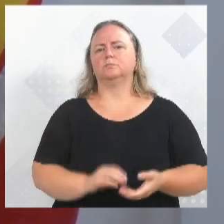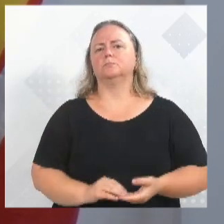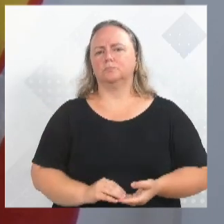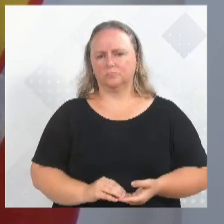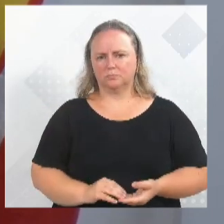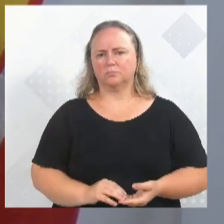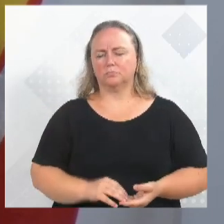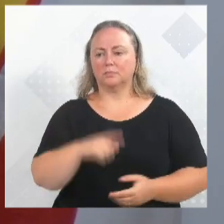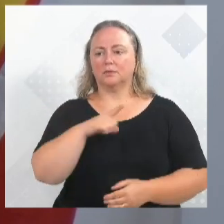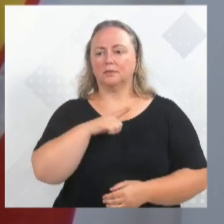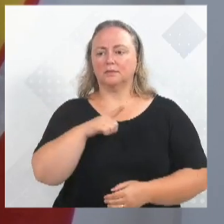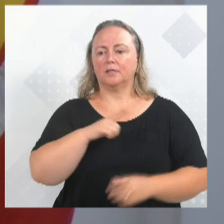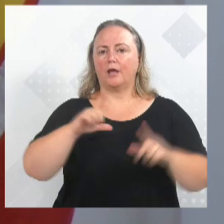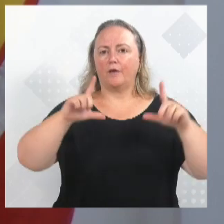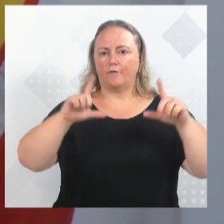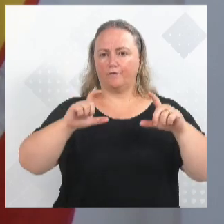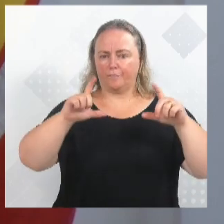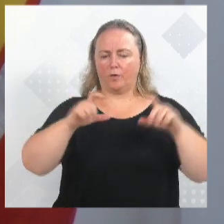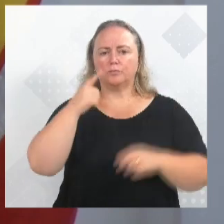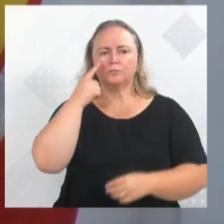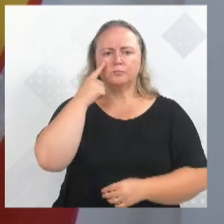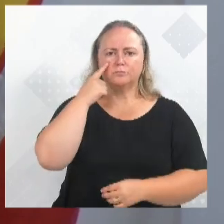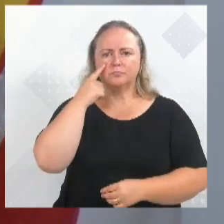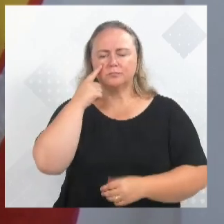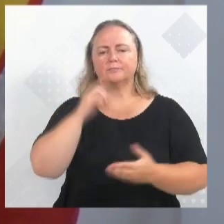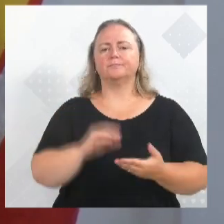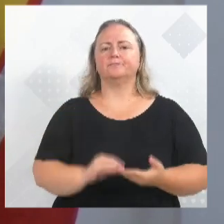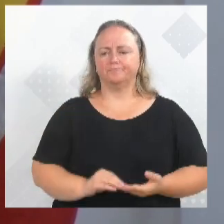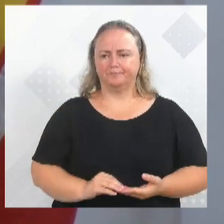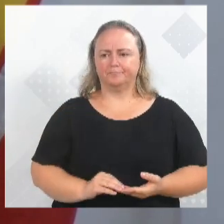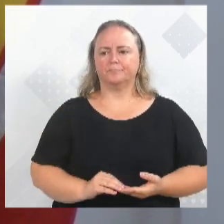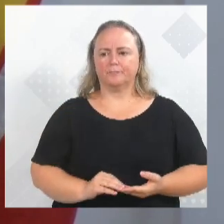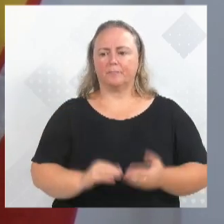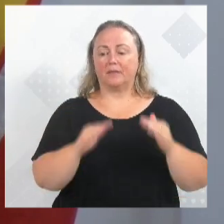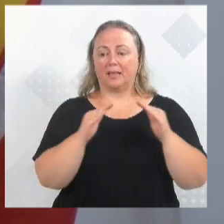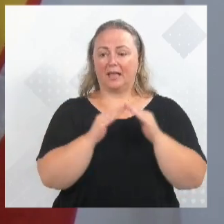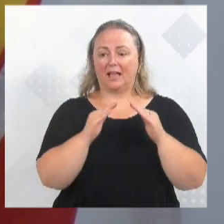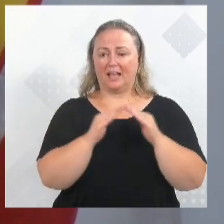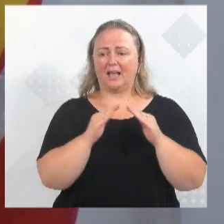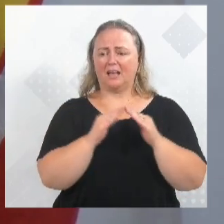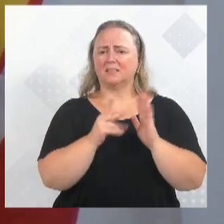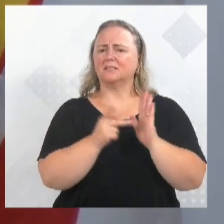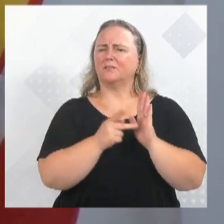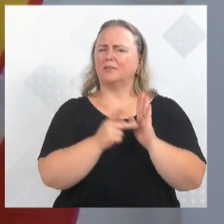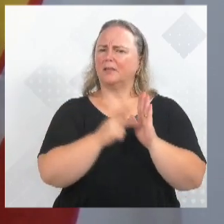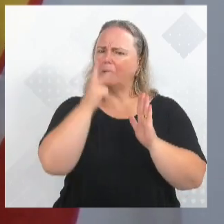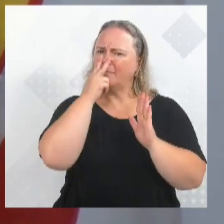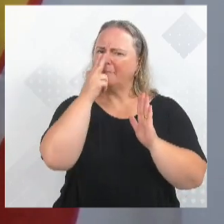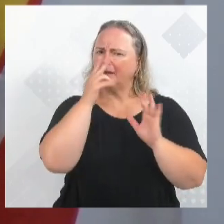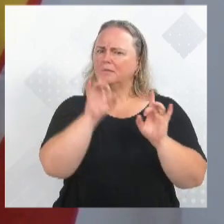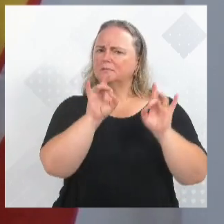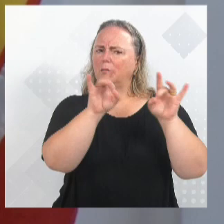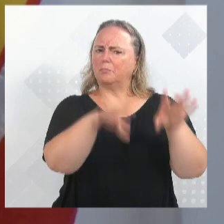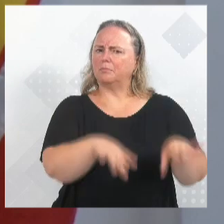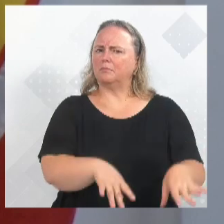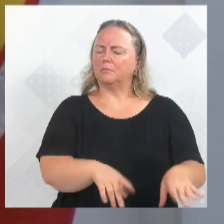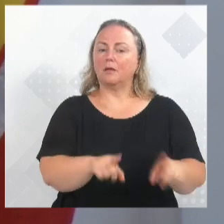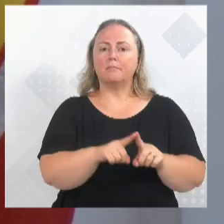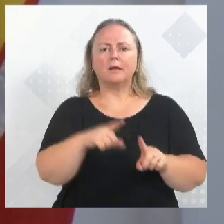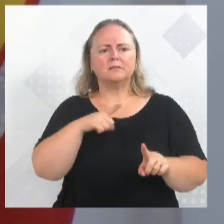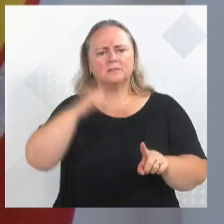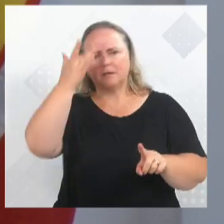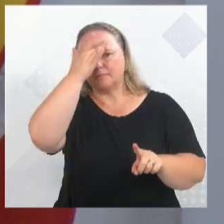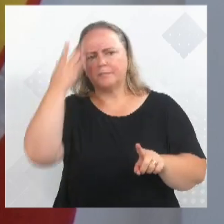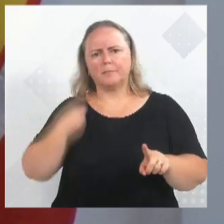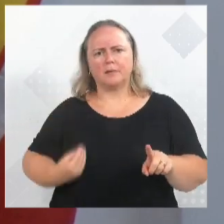na Clara Nunes a casa parece que tá abandonada mas tem morador e